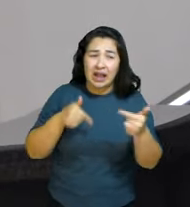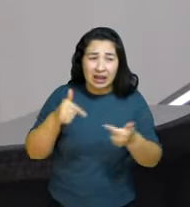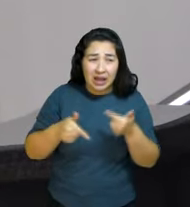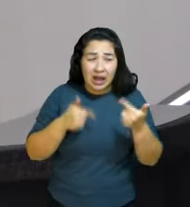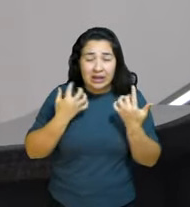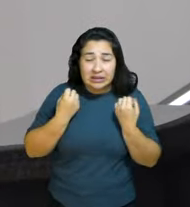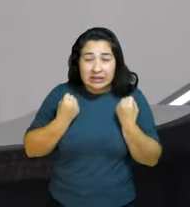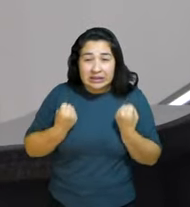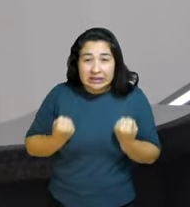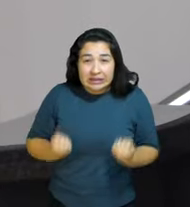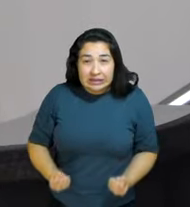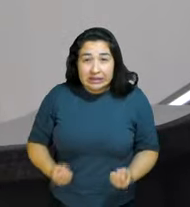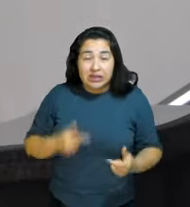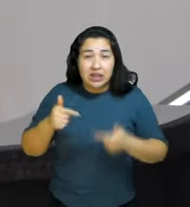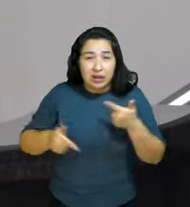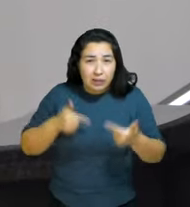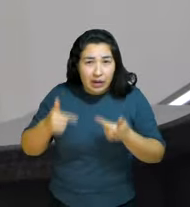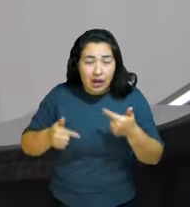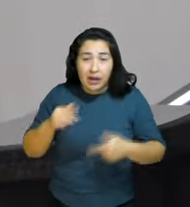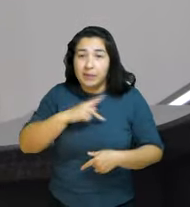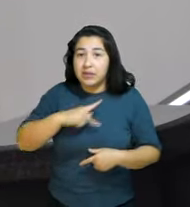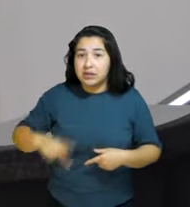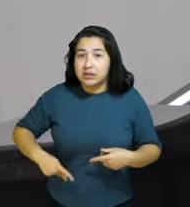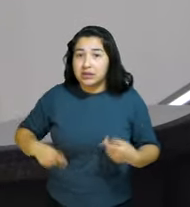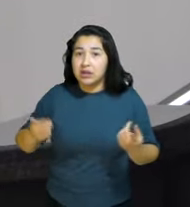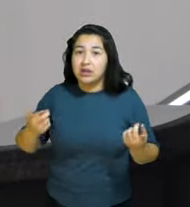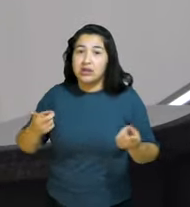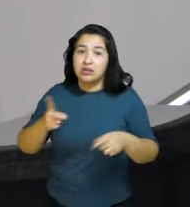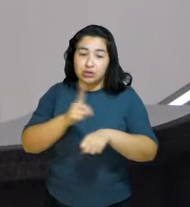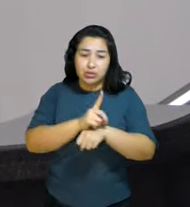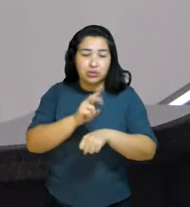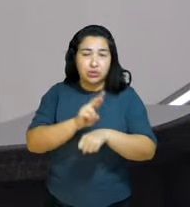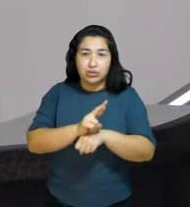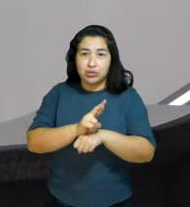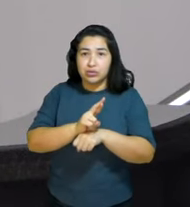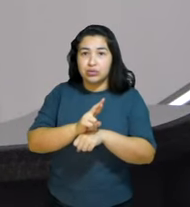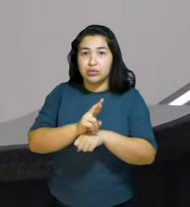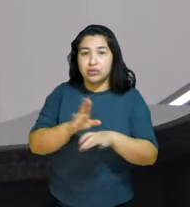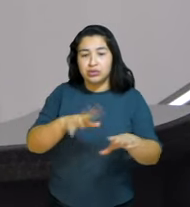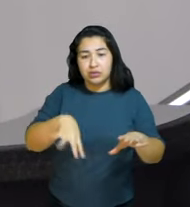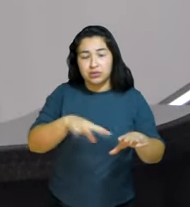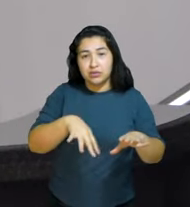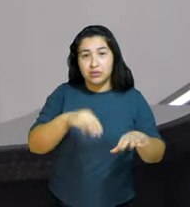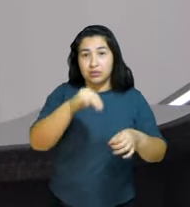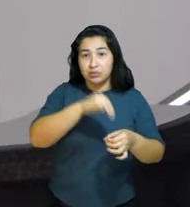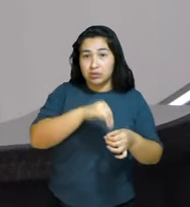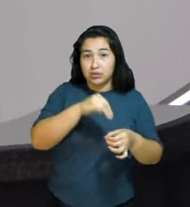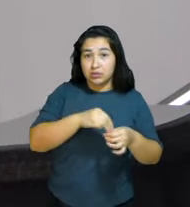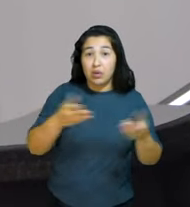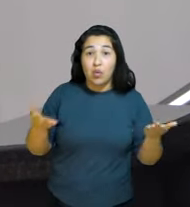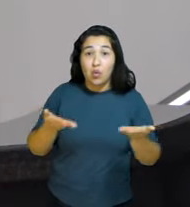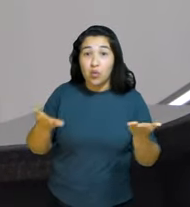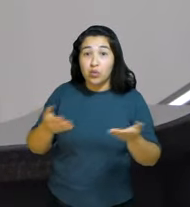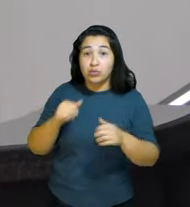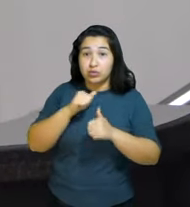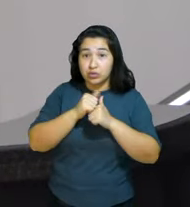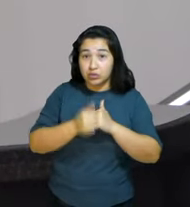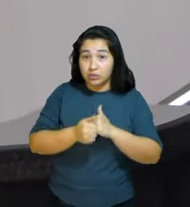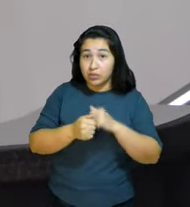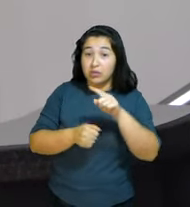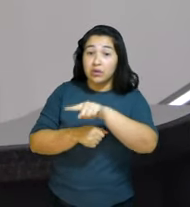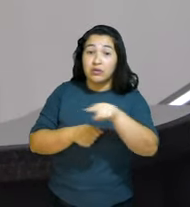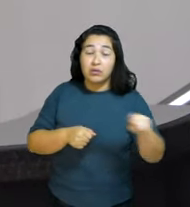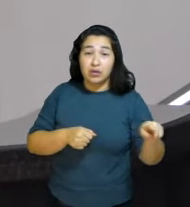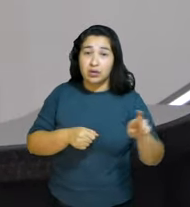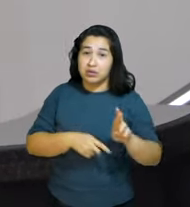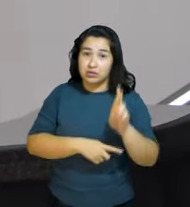de gestores, presidente de federação, dirigentes municipais. A gente pode dizer que hoje o esporte acontece pelas mãos dessas pessoas